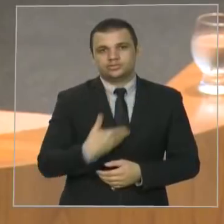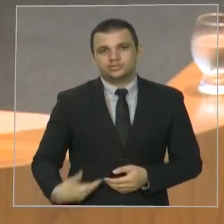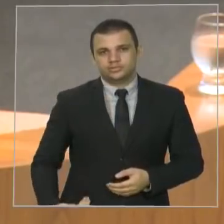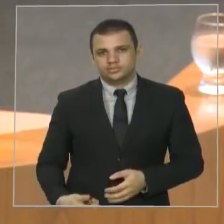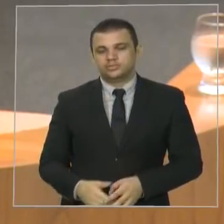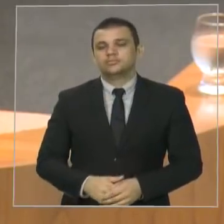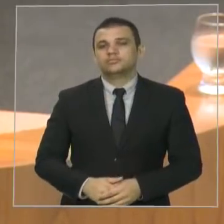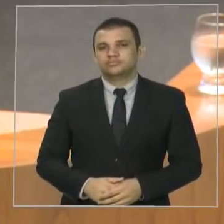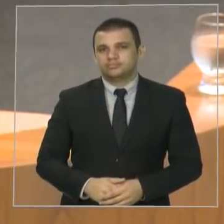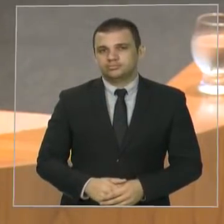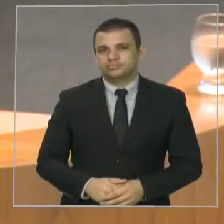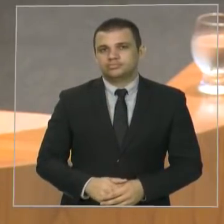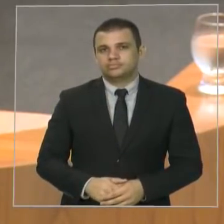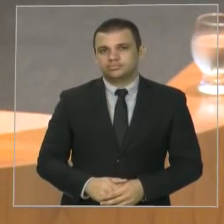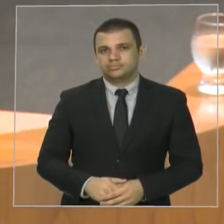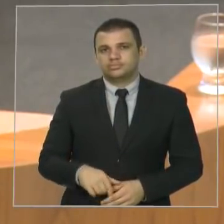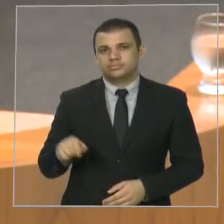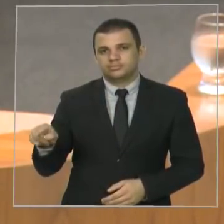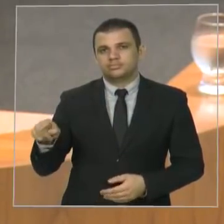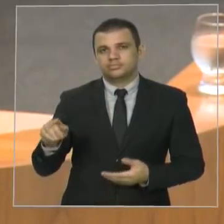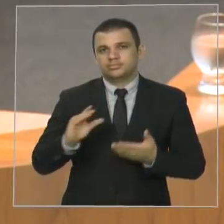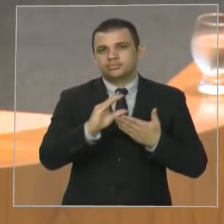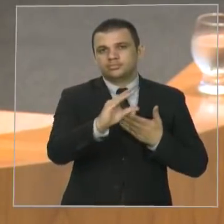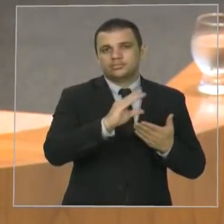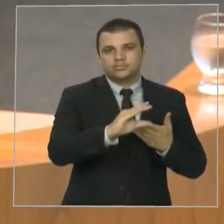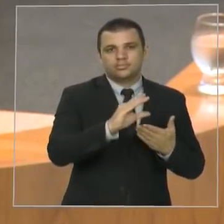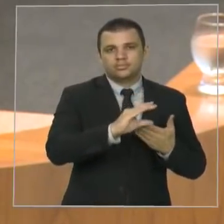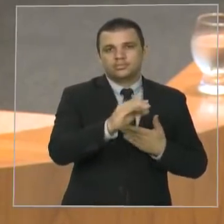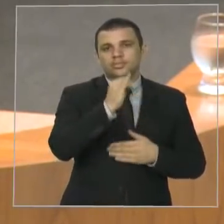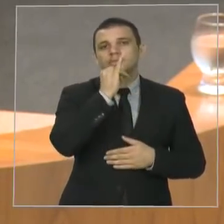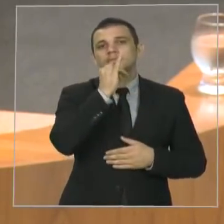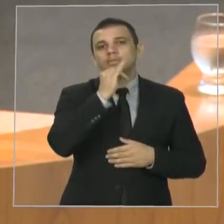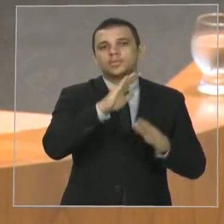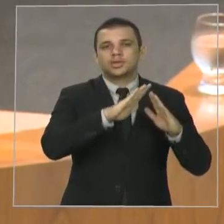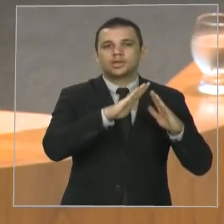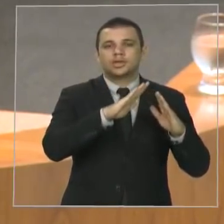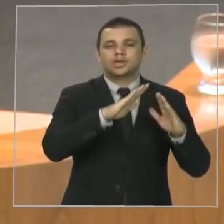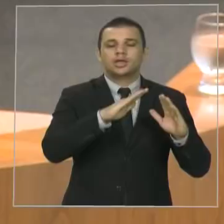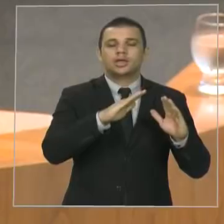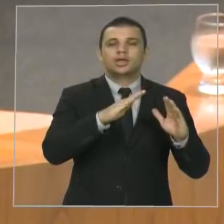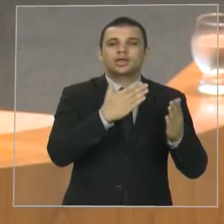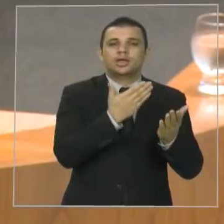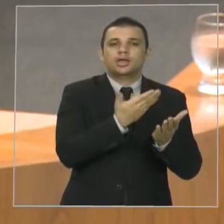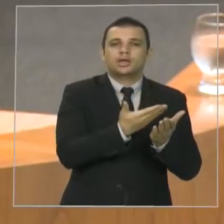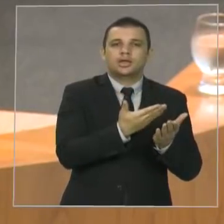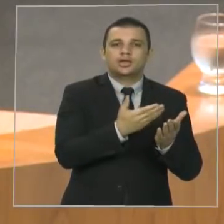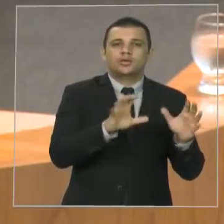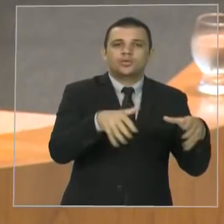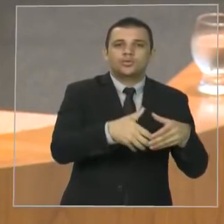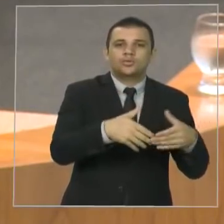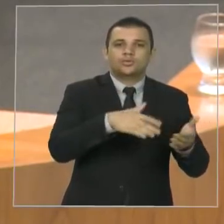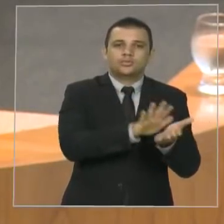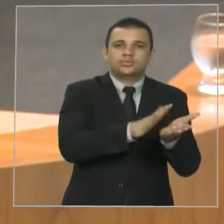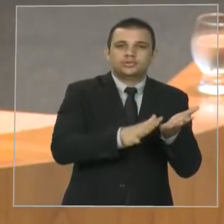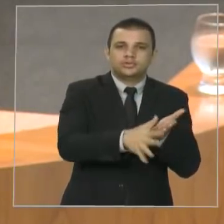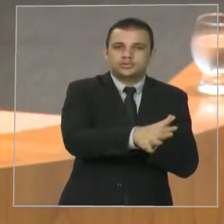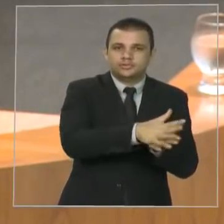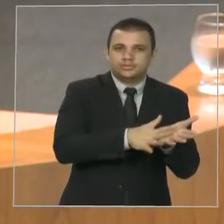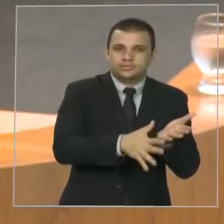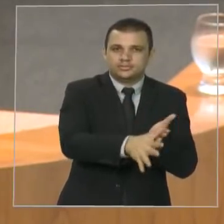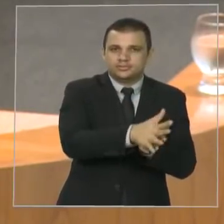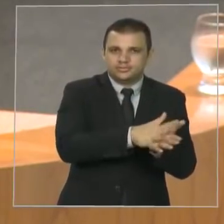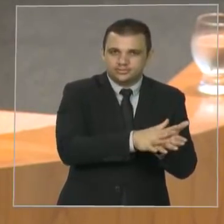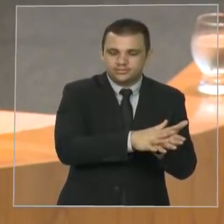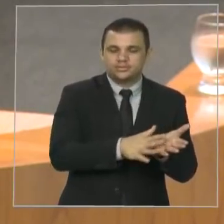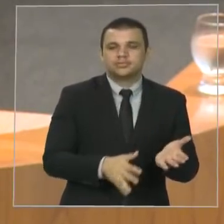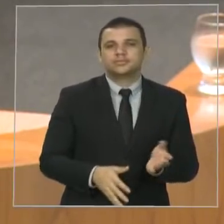como Brizola. Não é eu que estou dizendo, é o jornalista. Nesse ambiente, o campo tornou-se